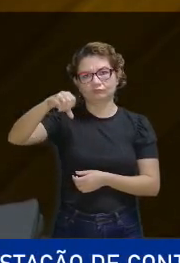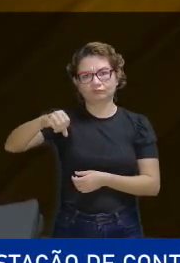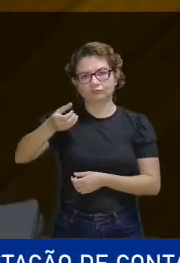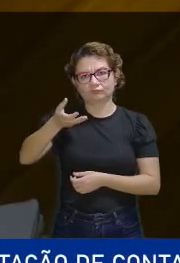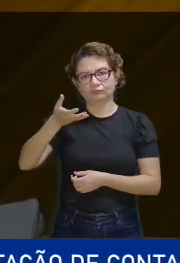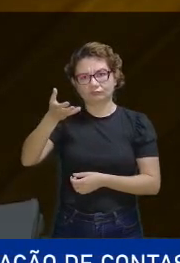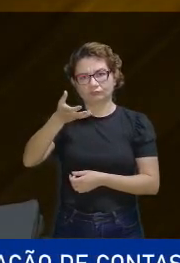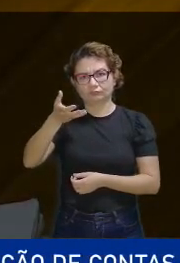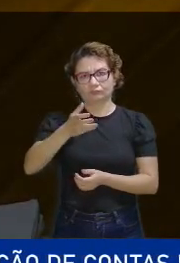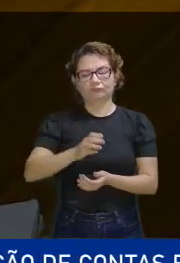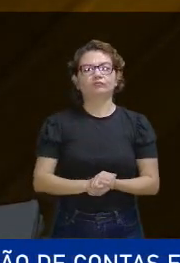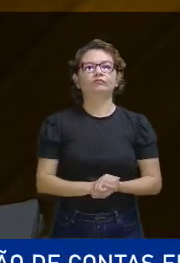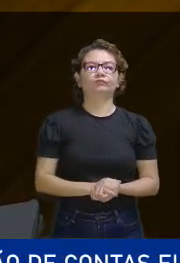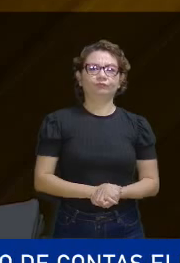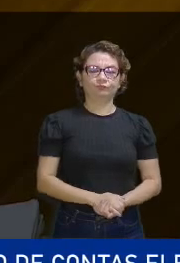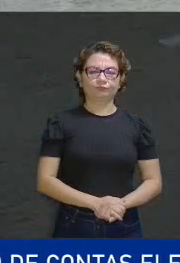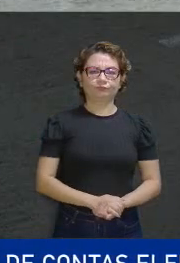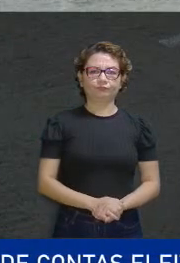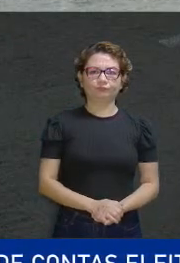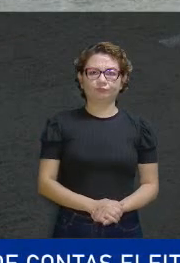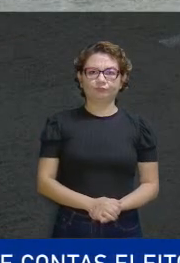44.583,99. É a manifestação.